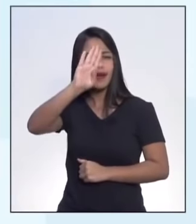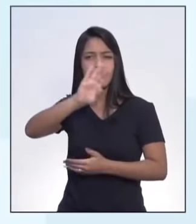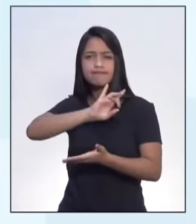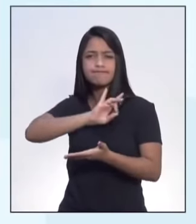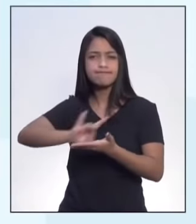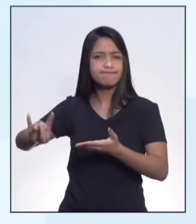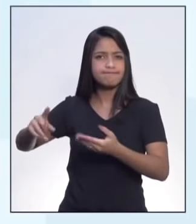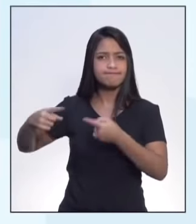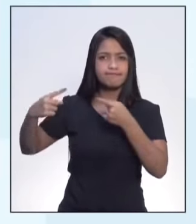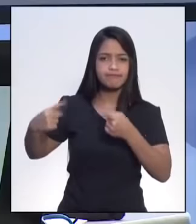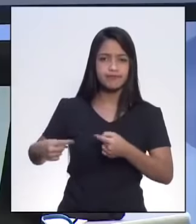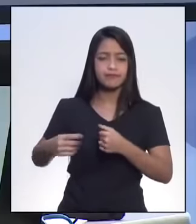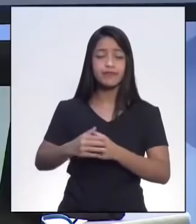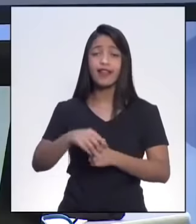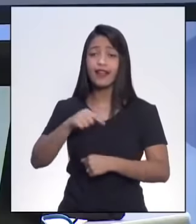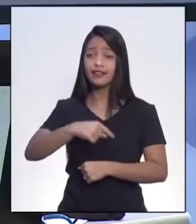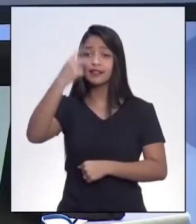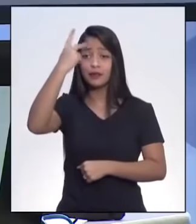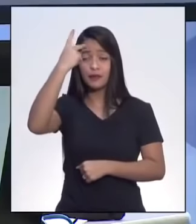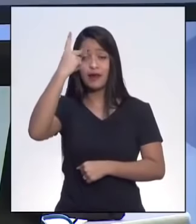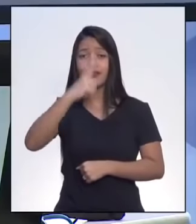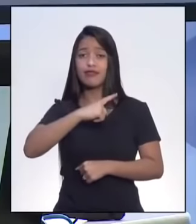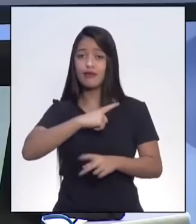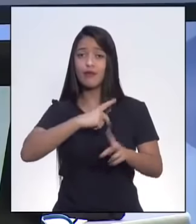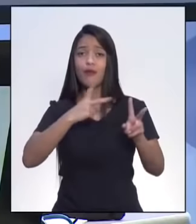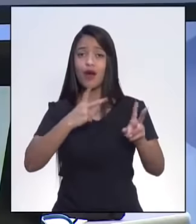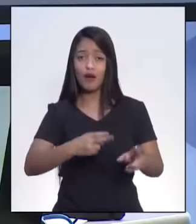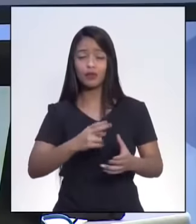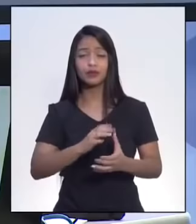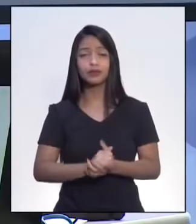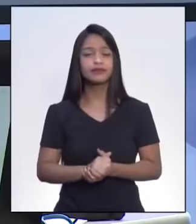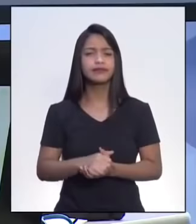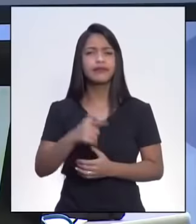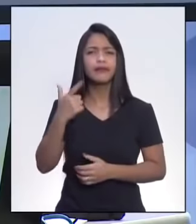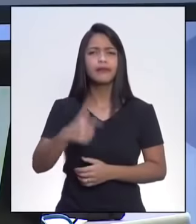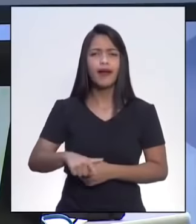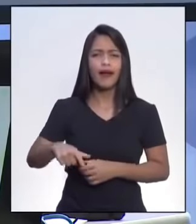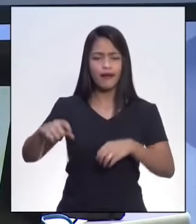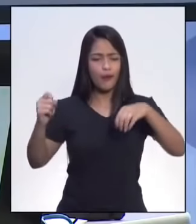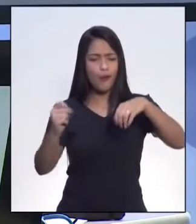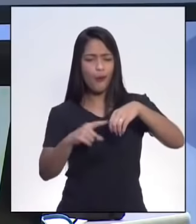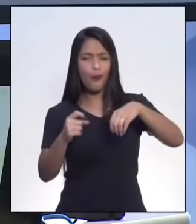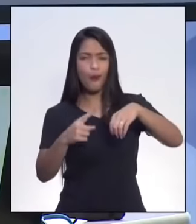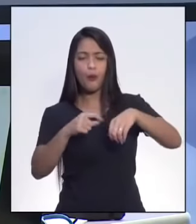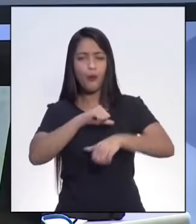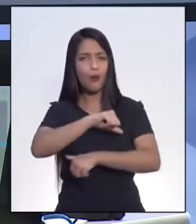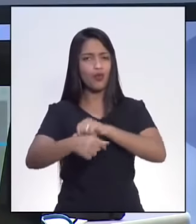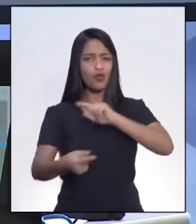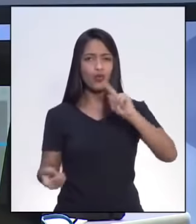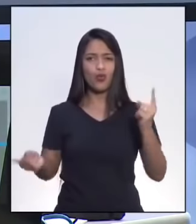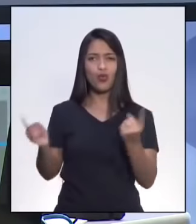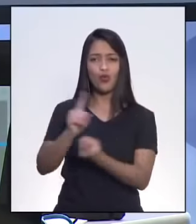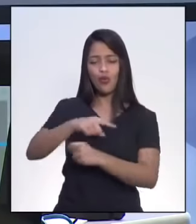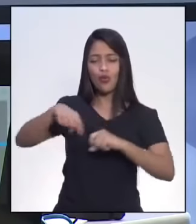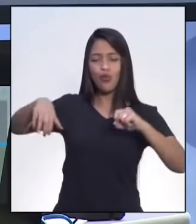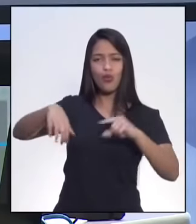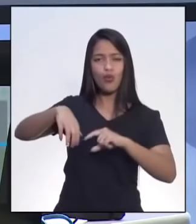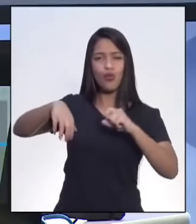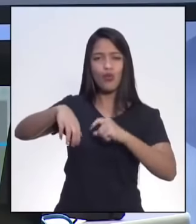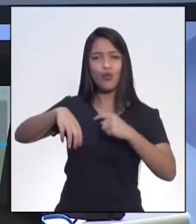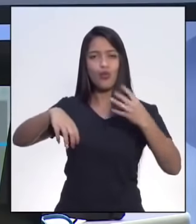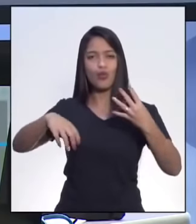assim, né, Andréia? Não vou falar não. E a virada ele colocou que foi espetacular. E a torcida